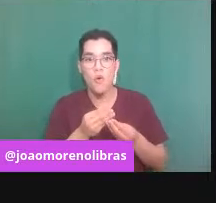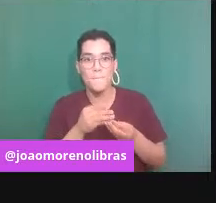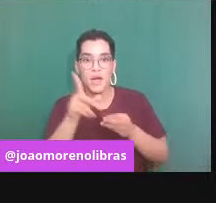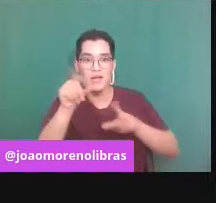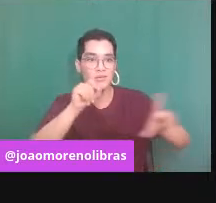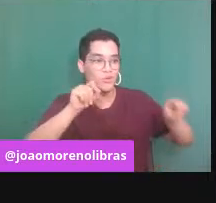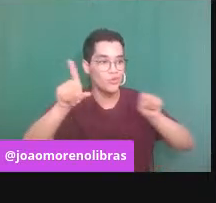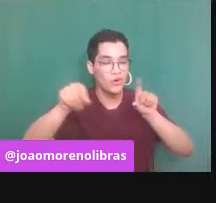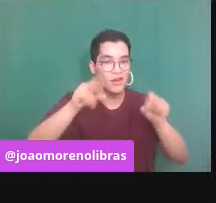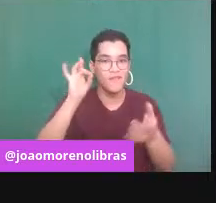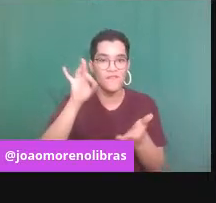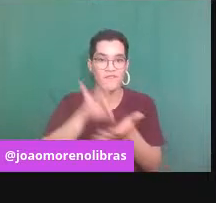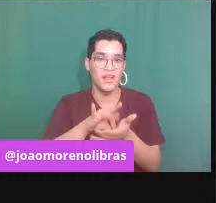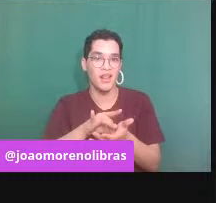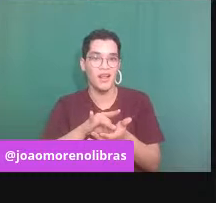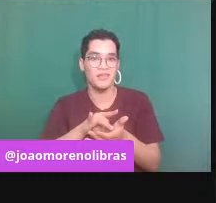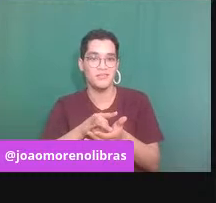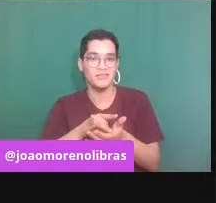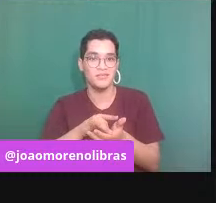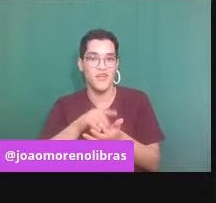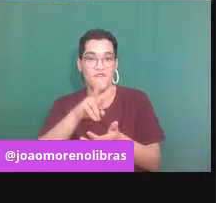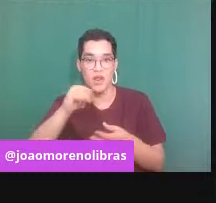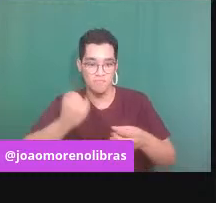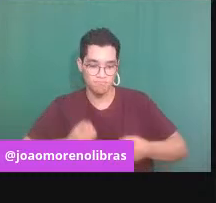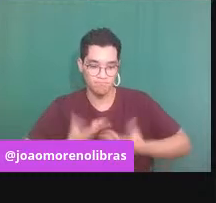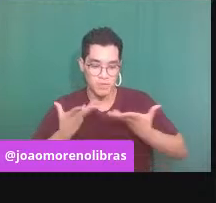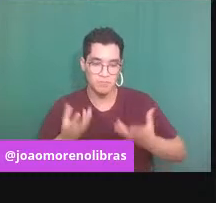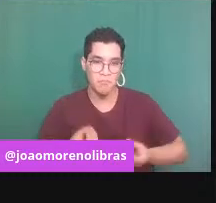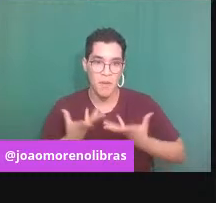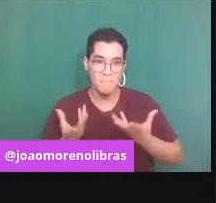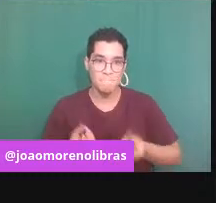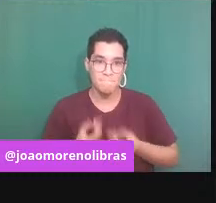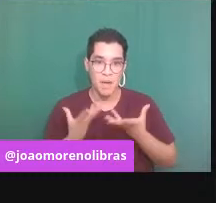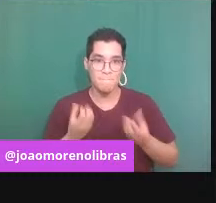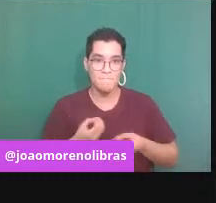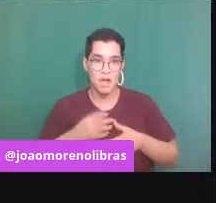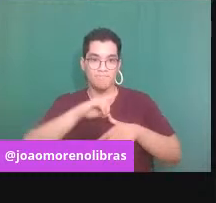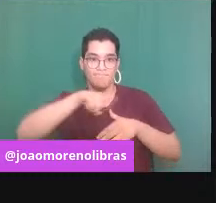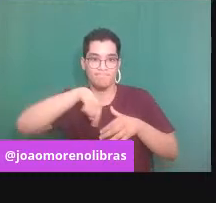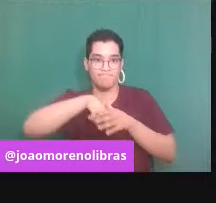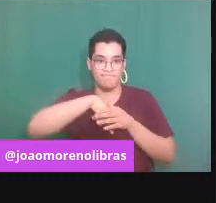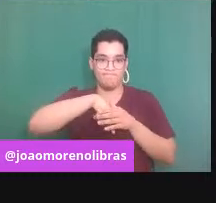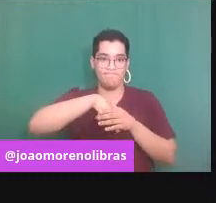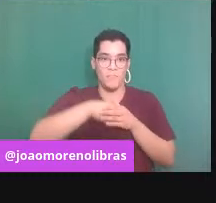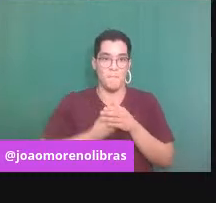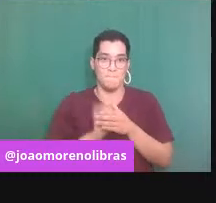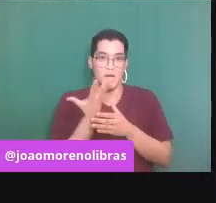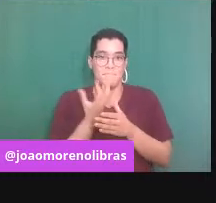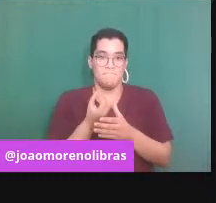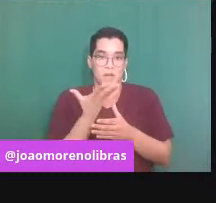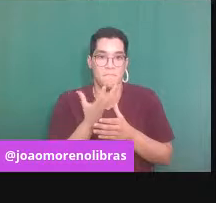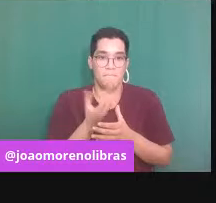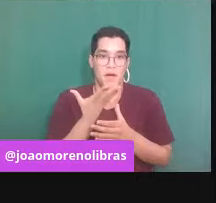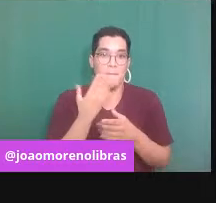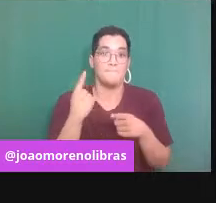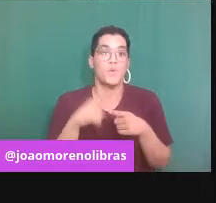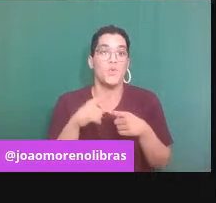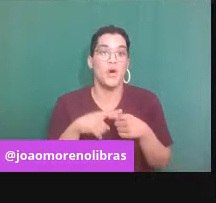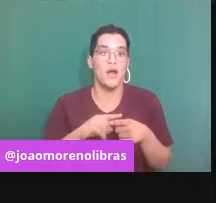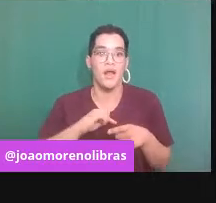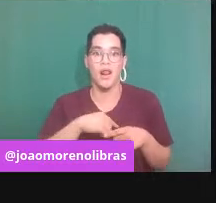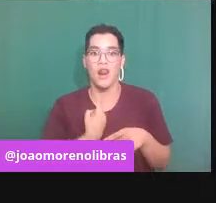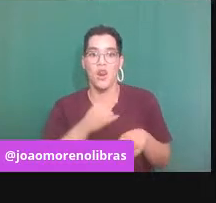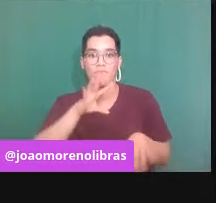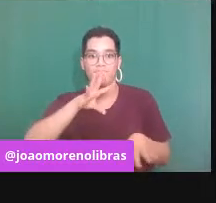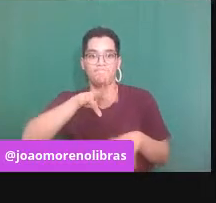na e pela linguagem, dirigindo-se a outro homem no tempo e espaço, pode fazer. Né? É, o último olhar lá para